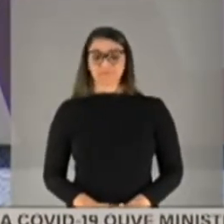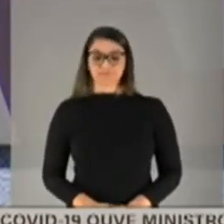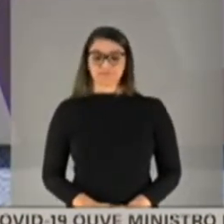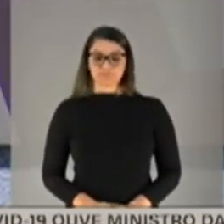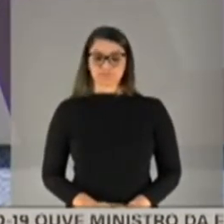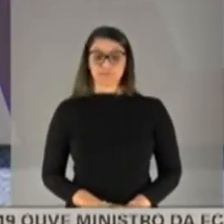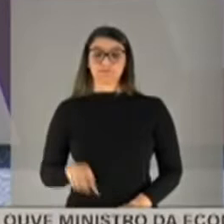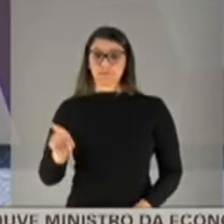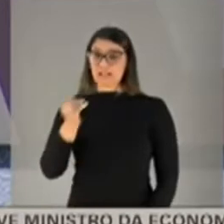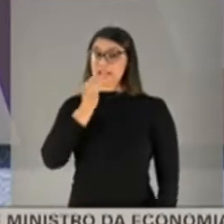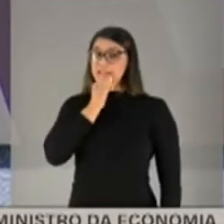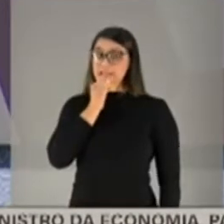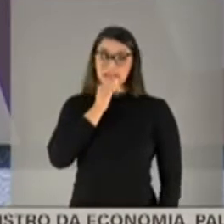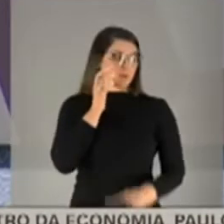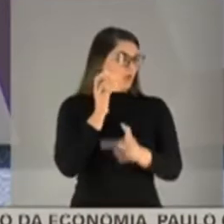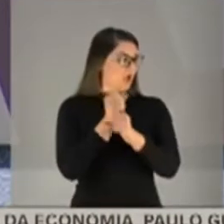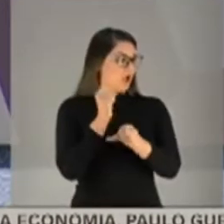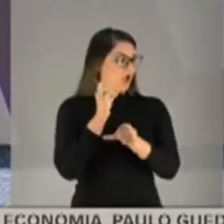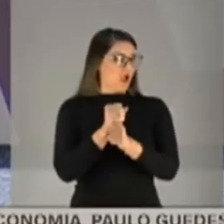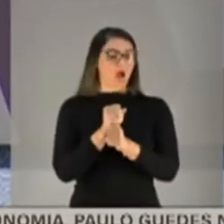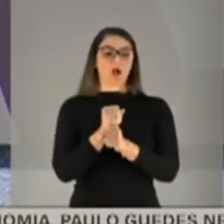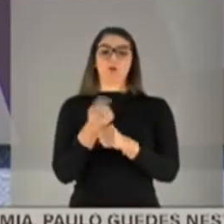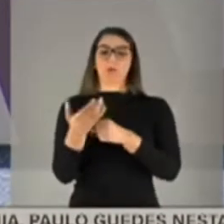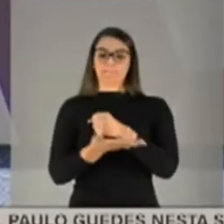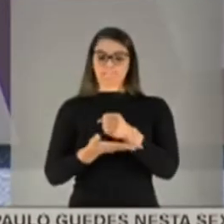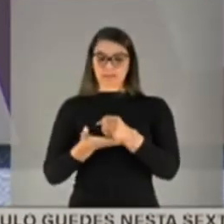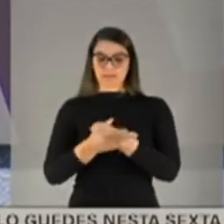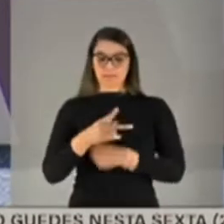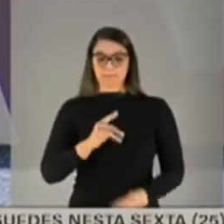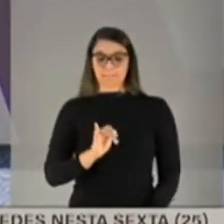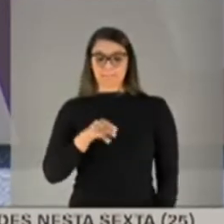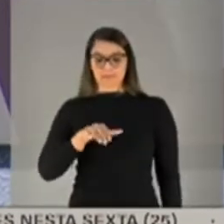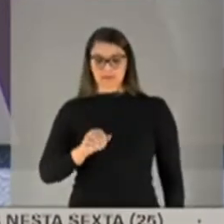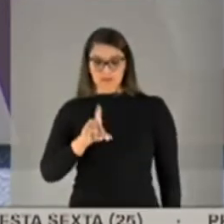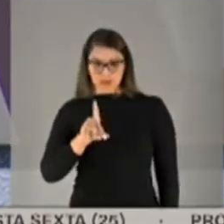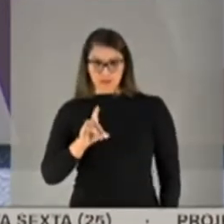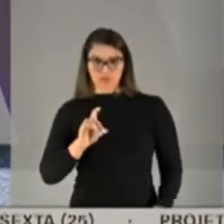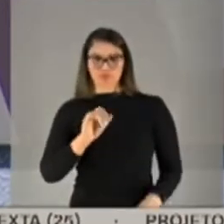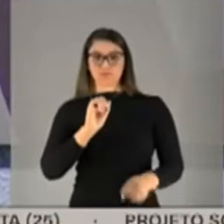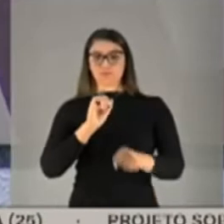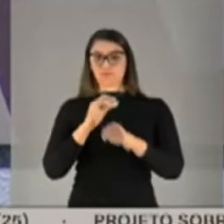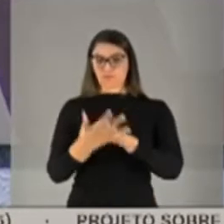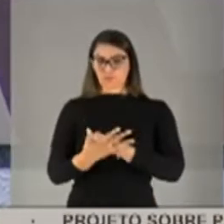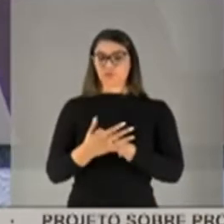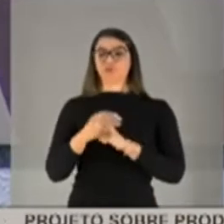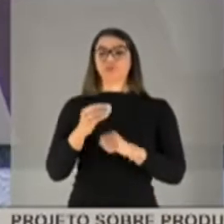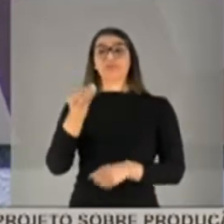Aqui é um exemplo, um cálculo uma análise que a gente fez com base na PNAD Covid, acerca do acesso à